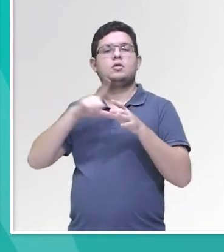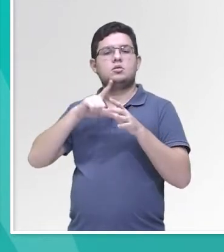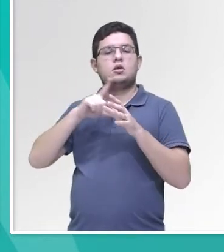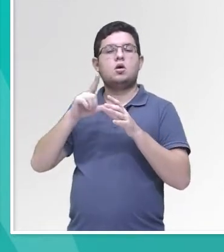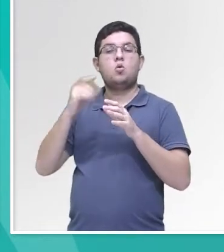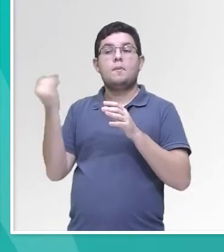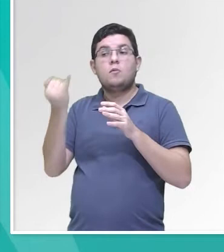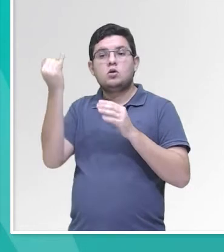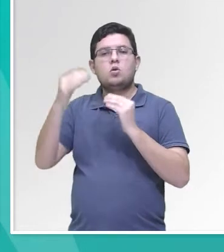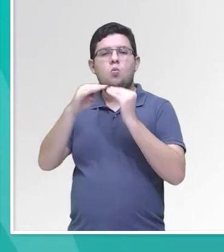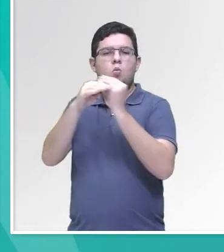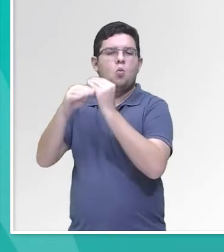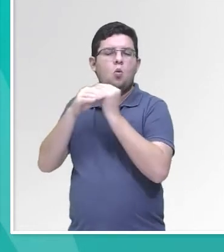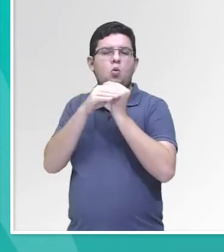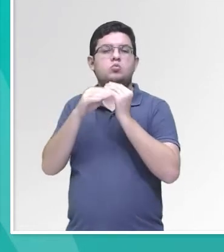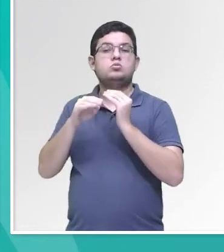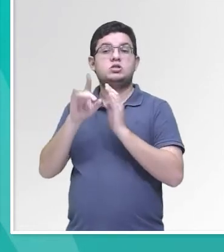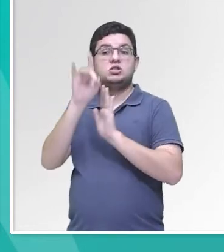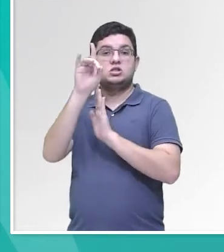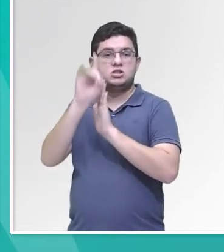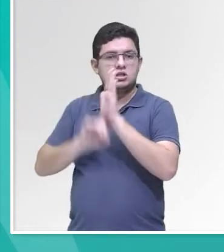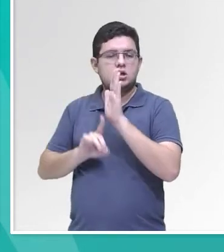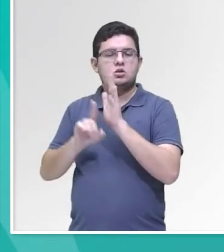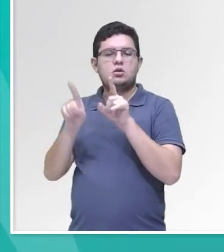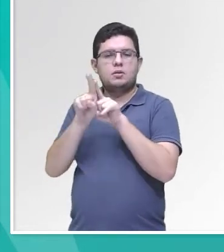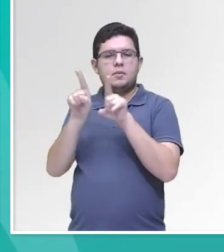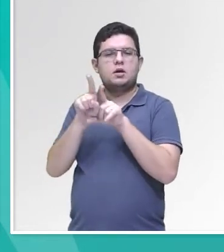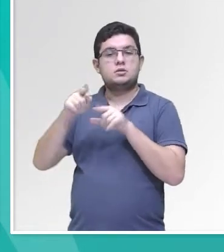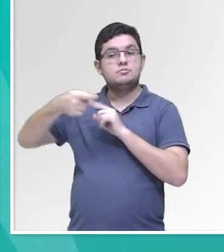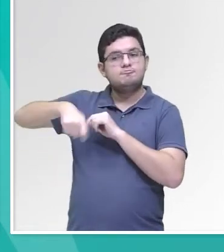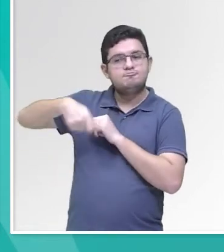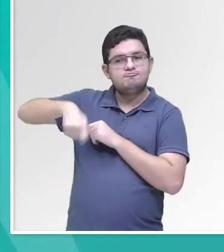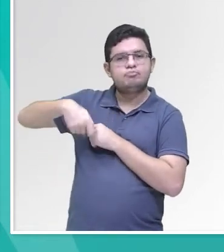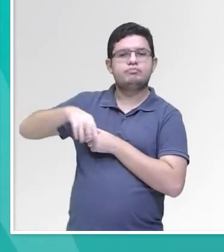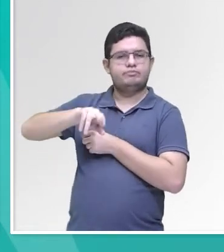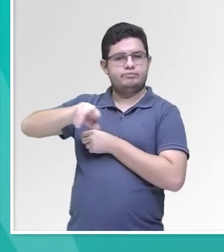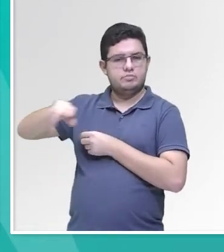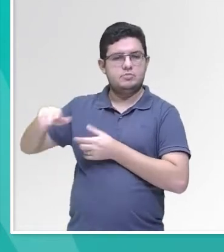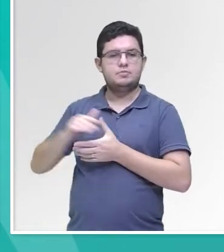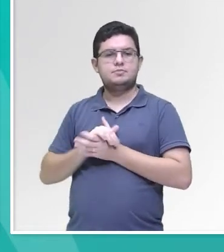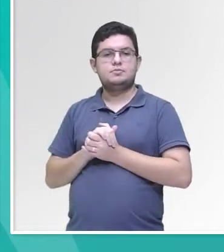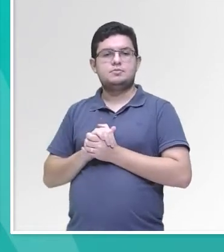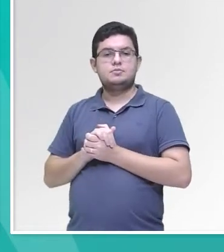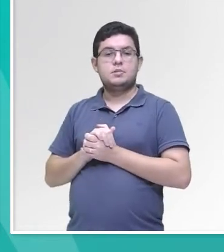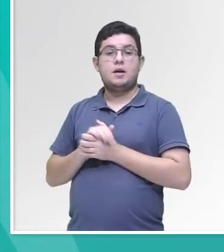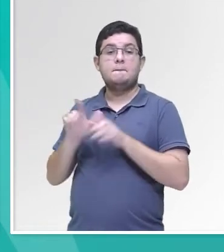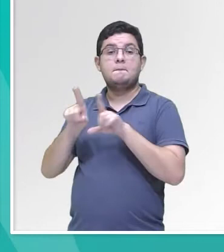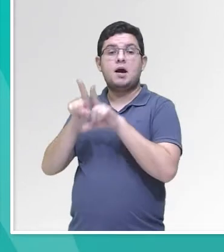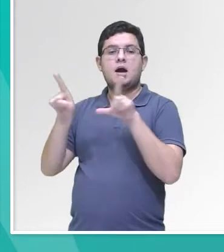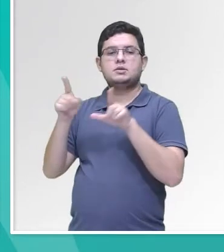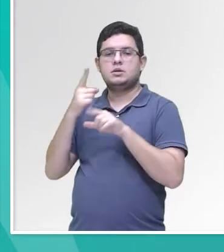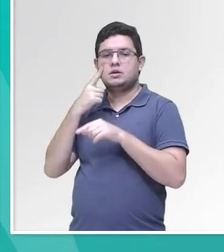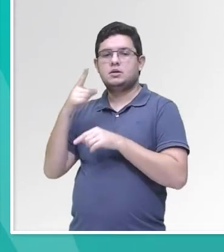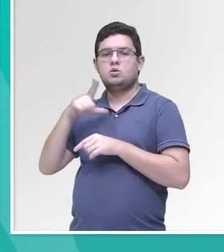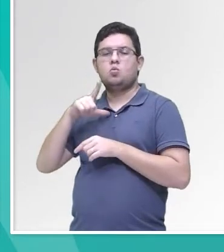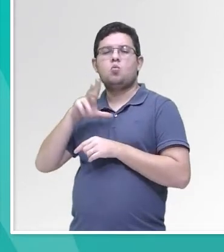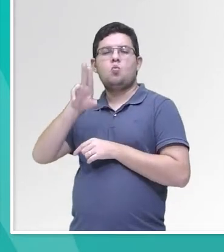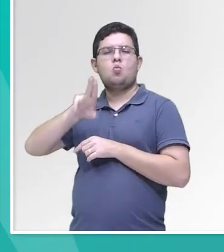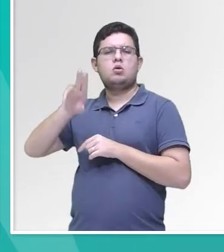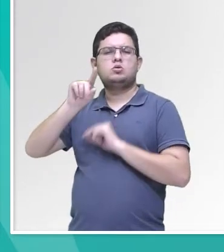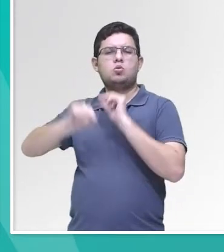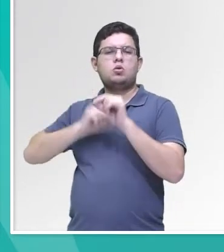Ok, essa é a maneira como ele introduz. E aí ele usa a seguinte construção. No entanto, essa construção aqui, essa